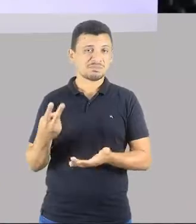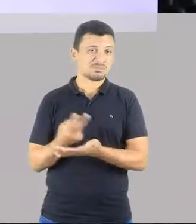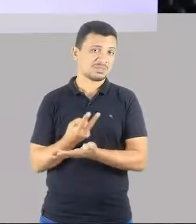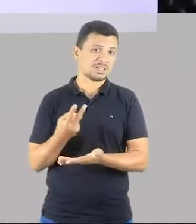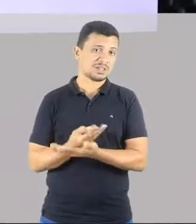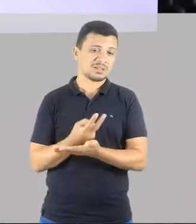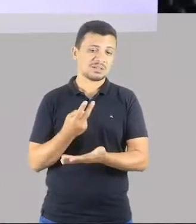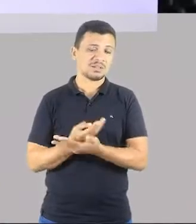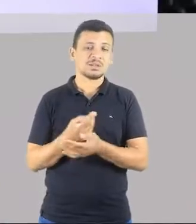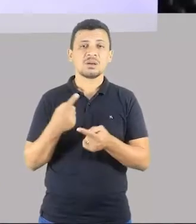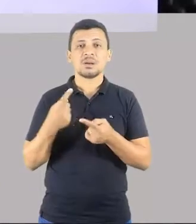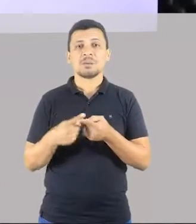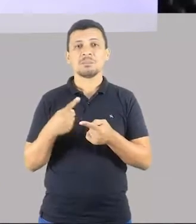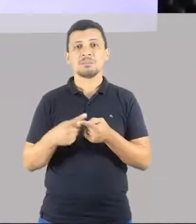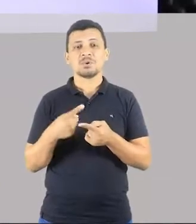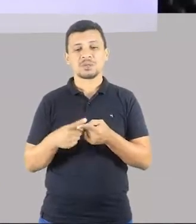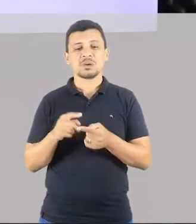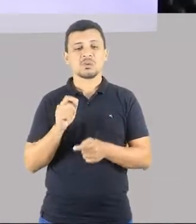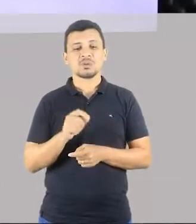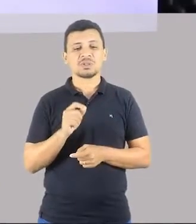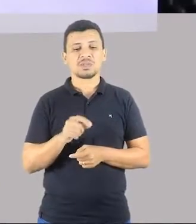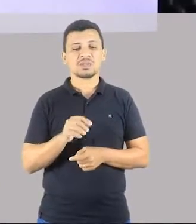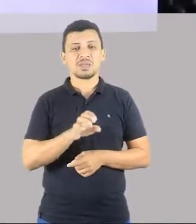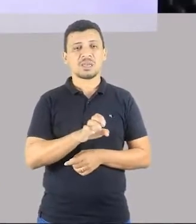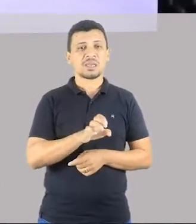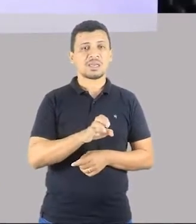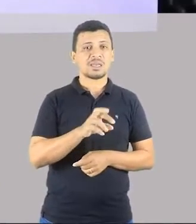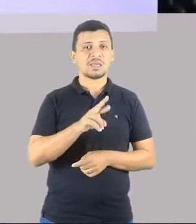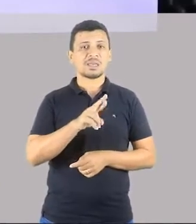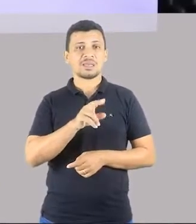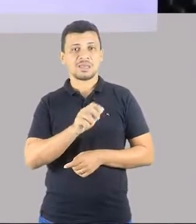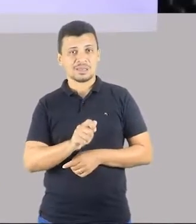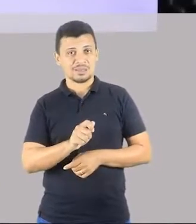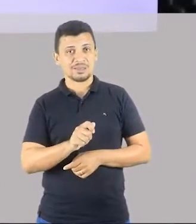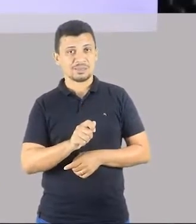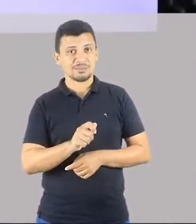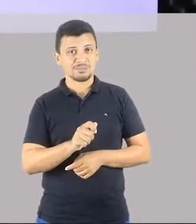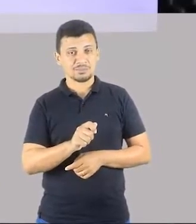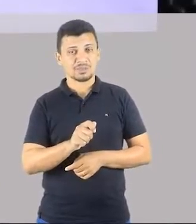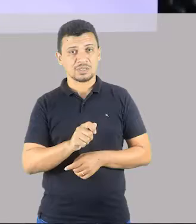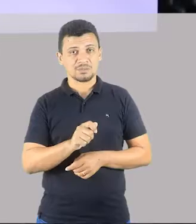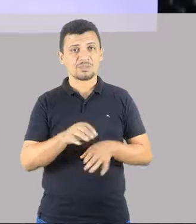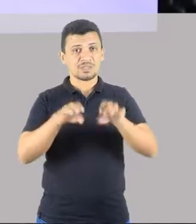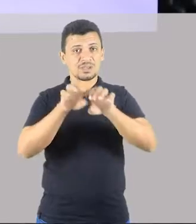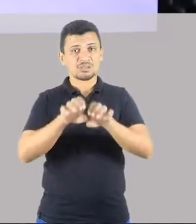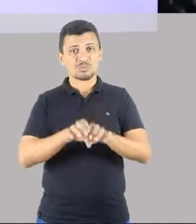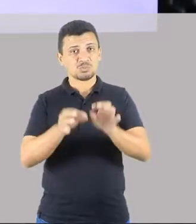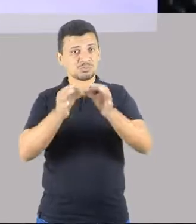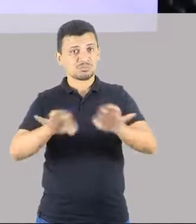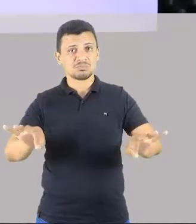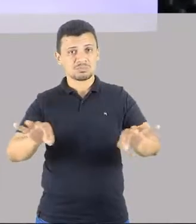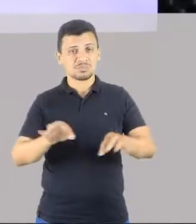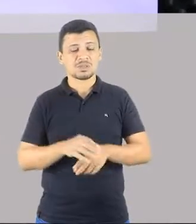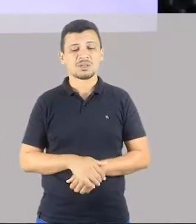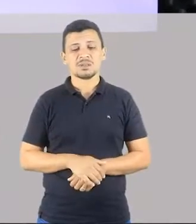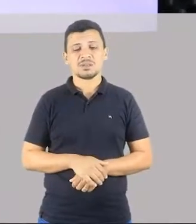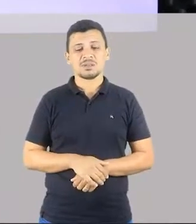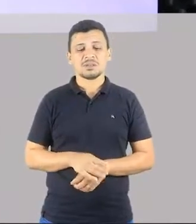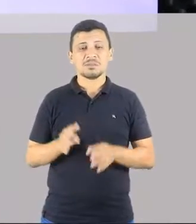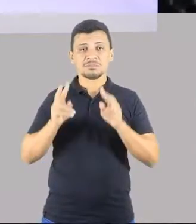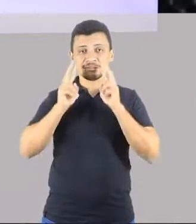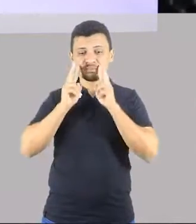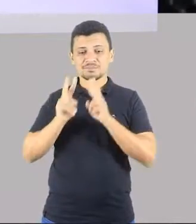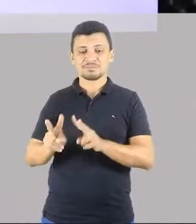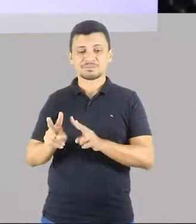Porque eu estou cortando o era está associando aí na estrutura sintática. Então, atentem tanto